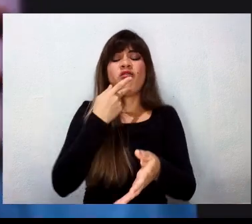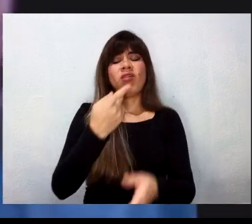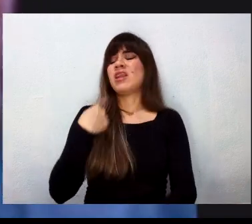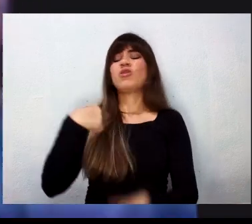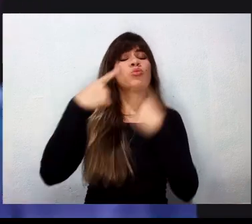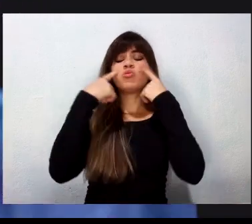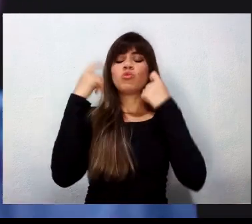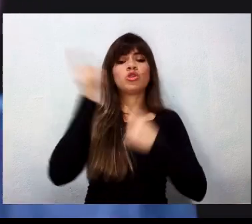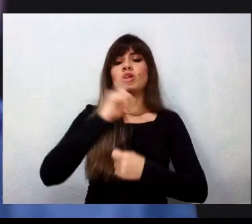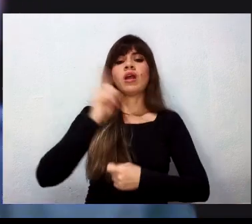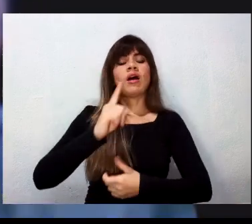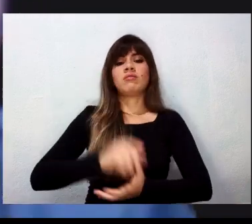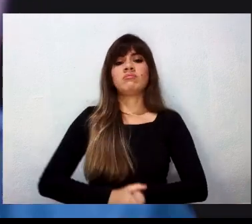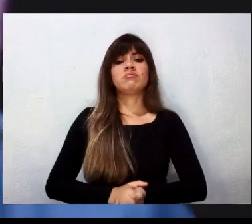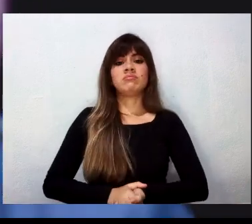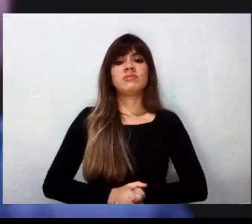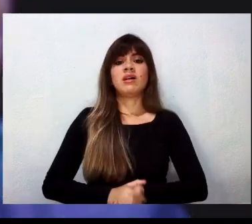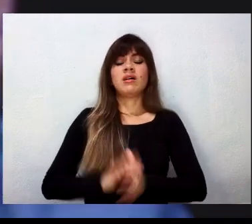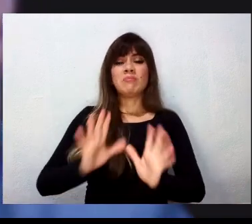mãe que eu não iria chorar.